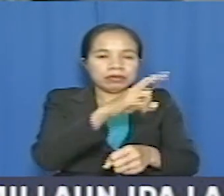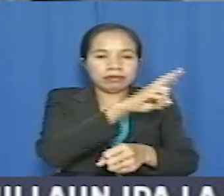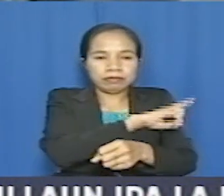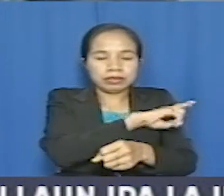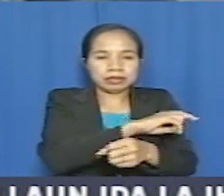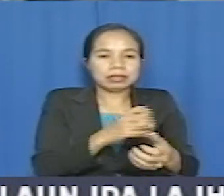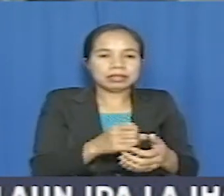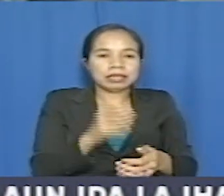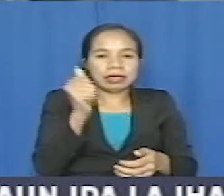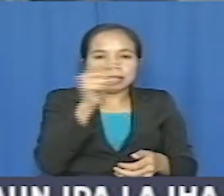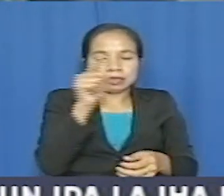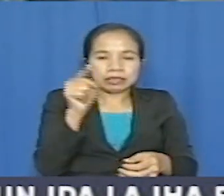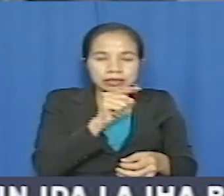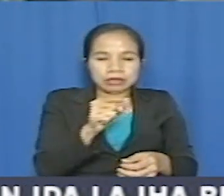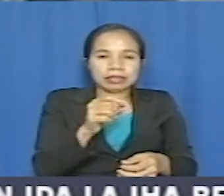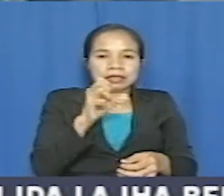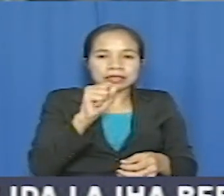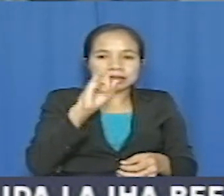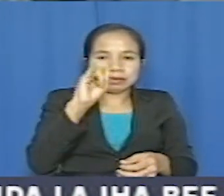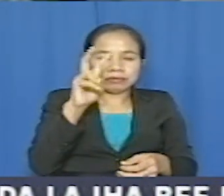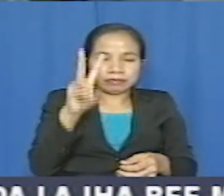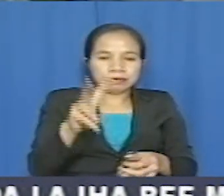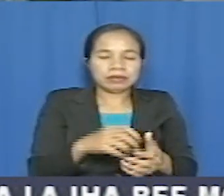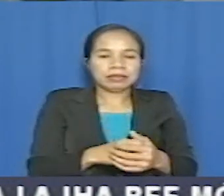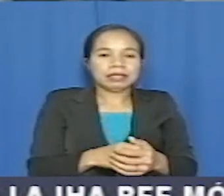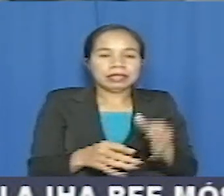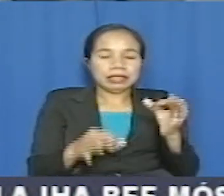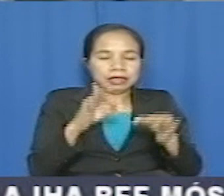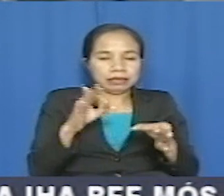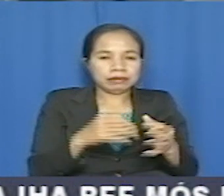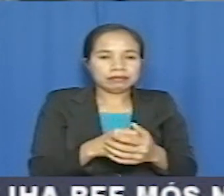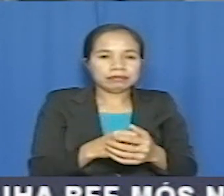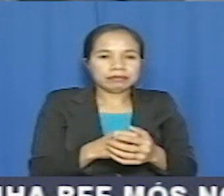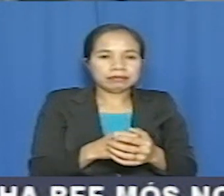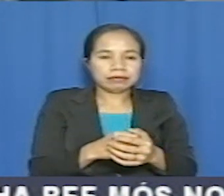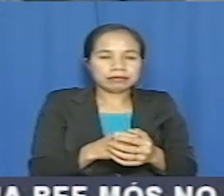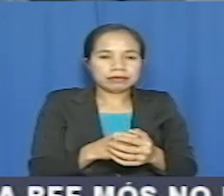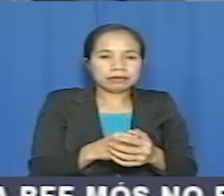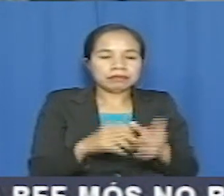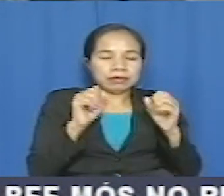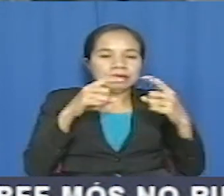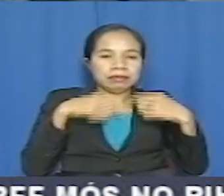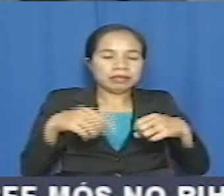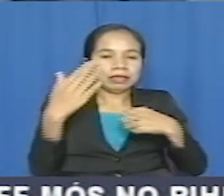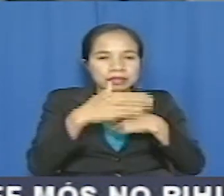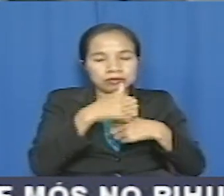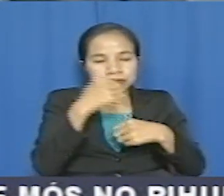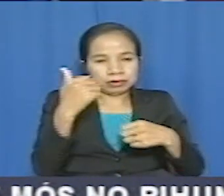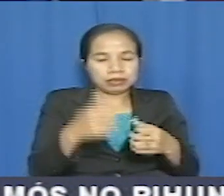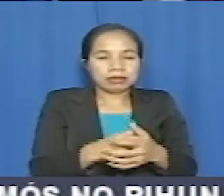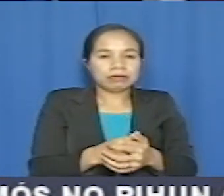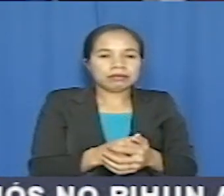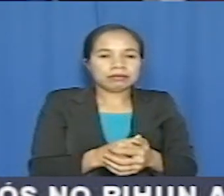implica ato halo viazem ba estrangeiros cara que informação né implicado né cara ministério mostra então uma informação de